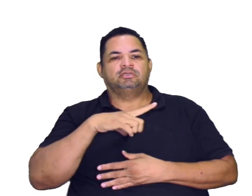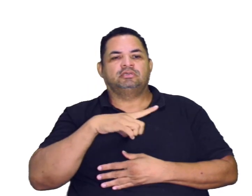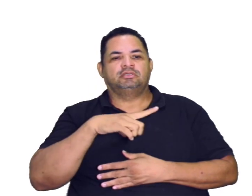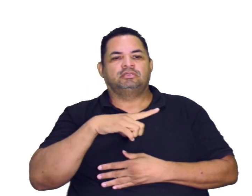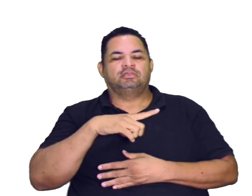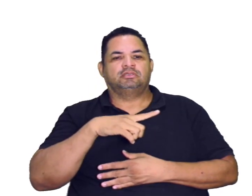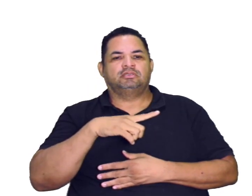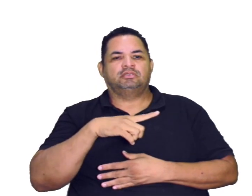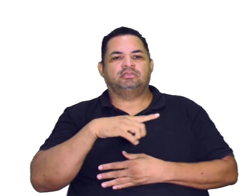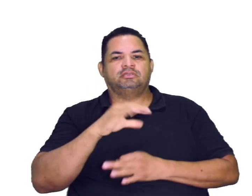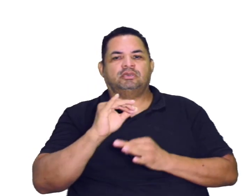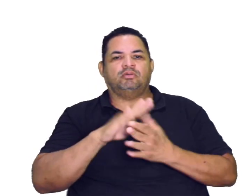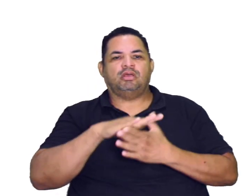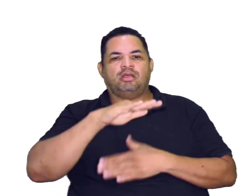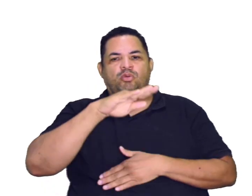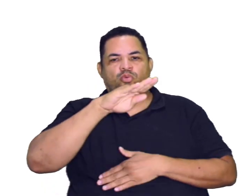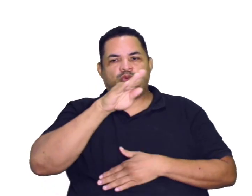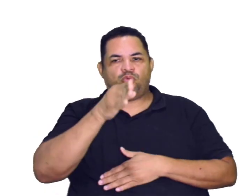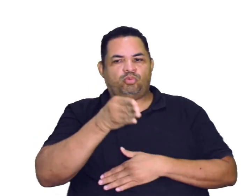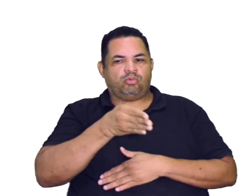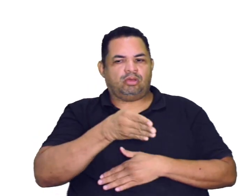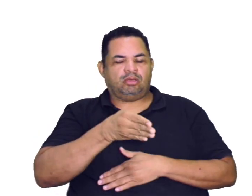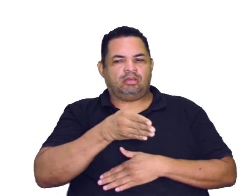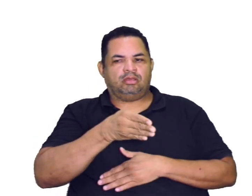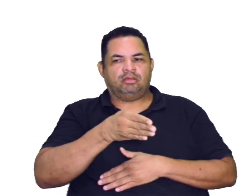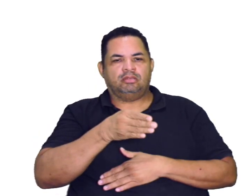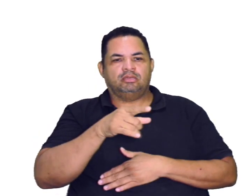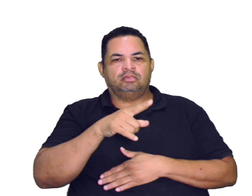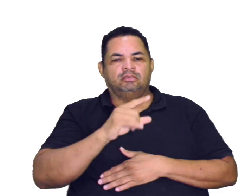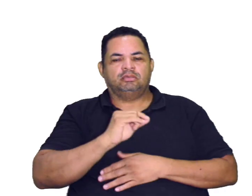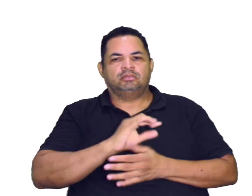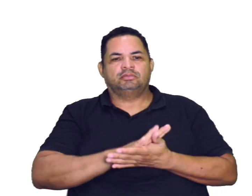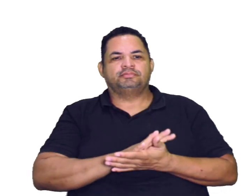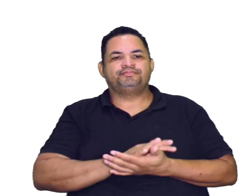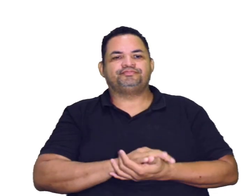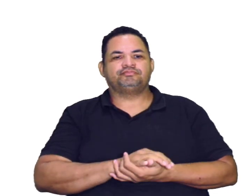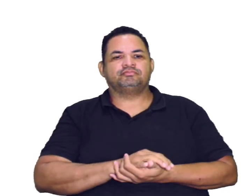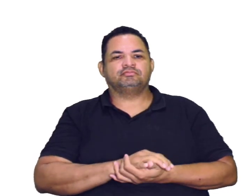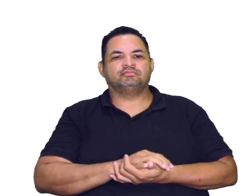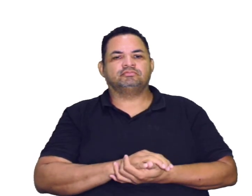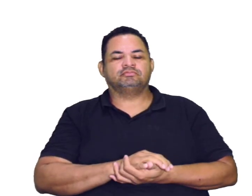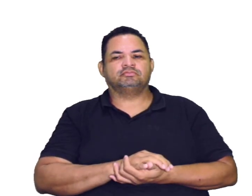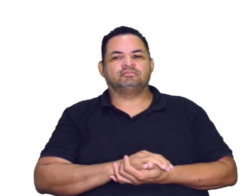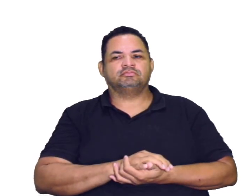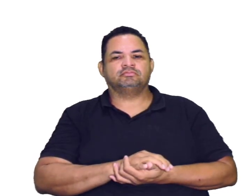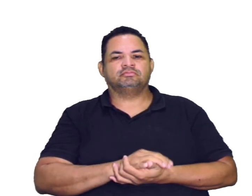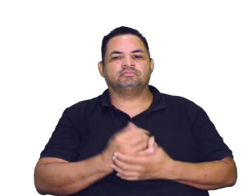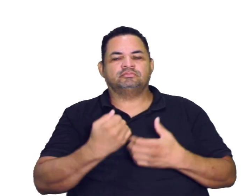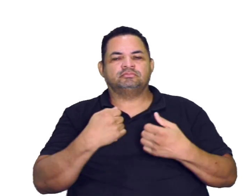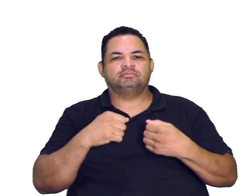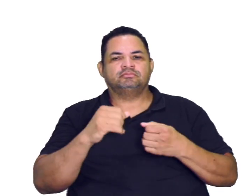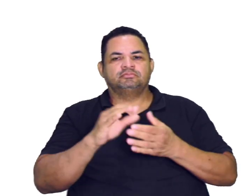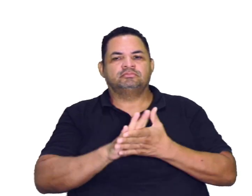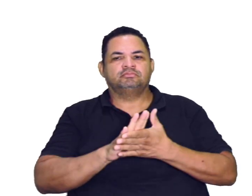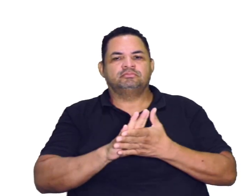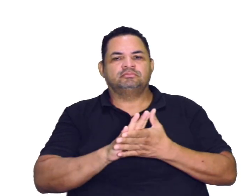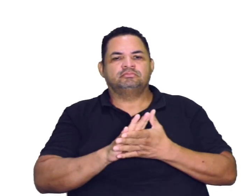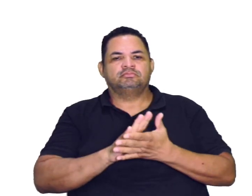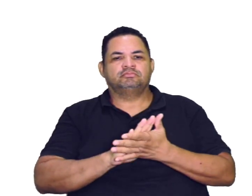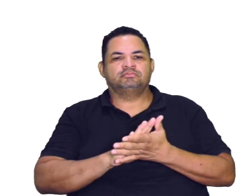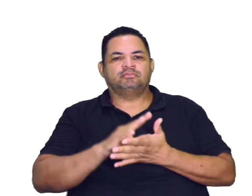exagerado da curvatura torácica, ok? E torácica da coluna vertebral e pode levar a